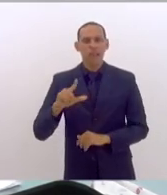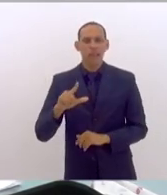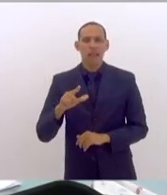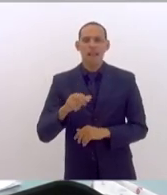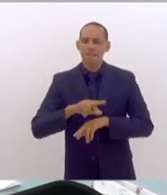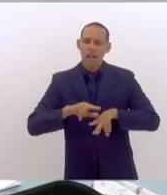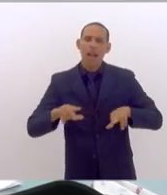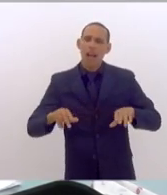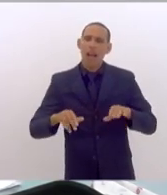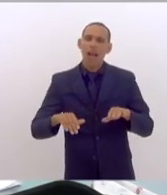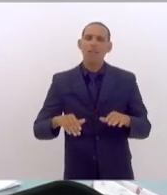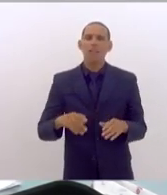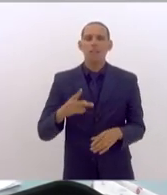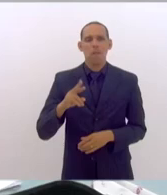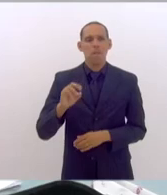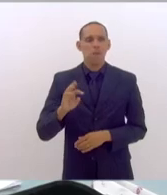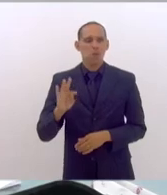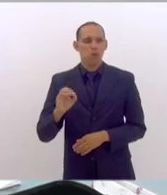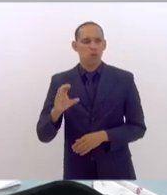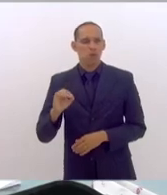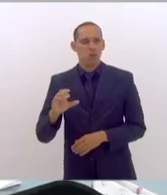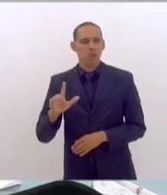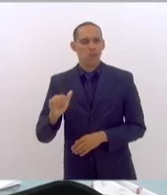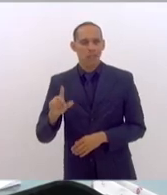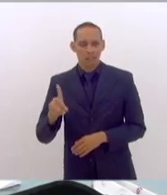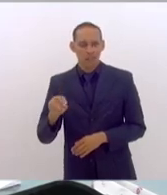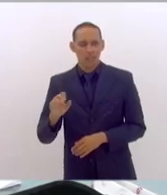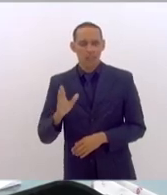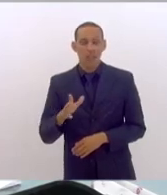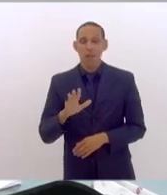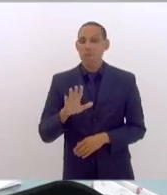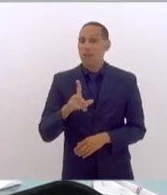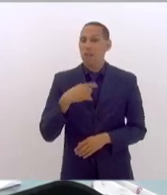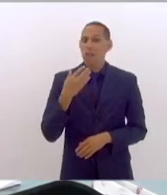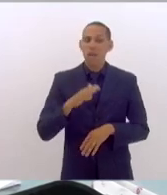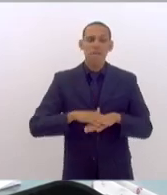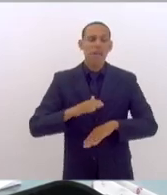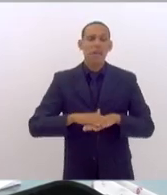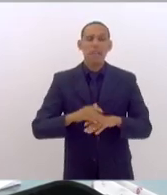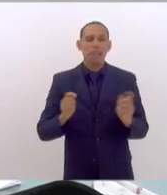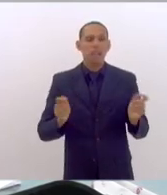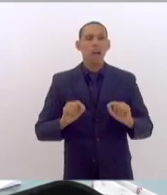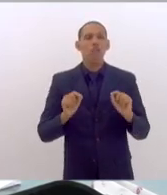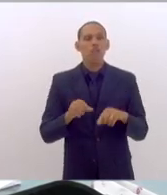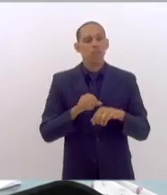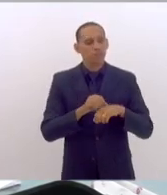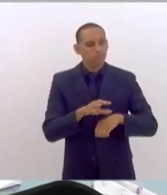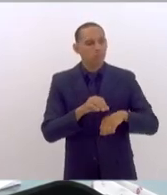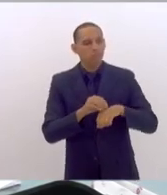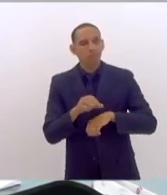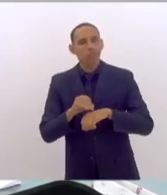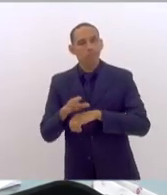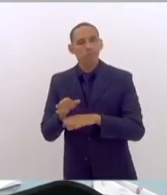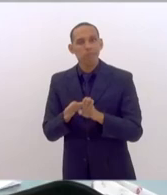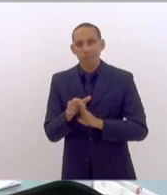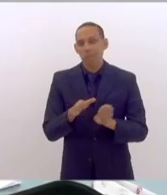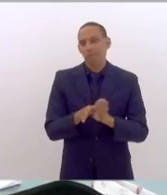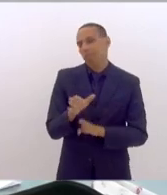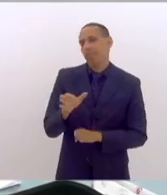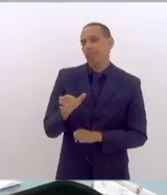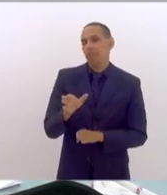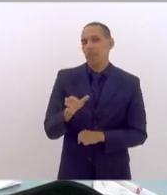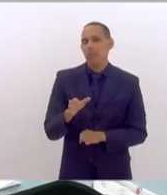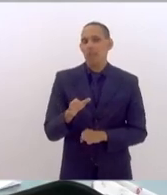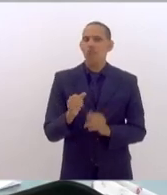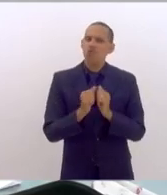protocolado protocolados enfim mas de qualquer maneira que a gente pode fazer um relatório é recomendar a gente pode recomendar né